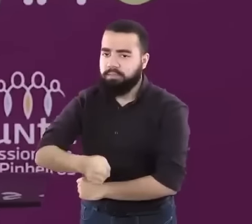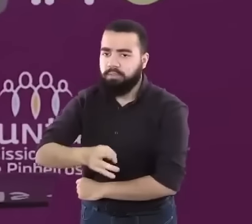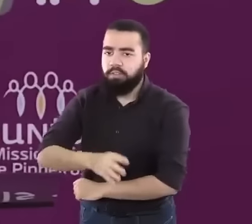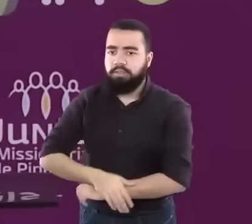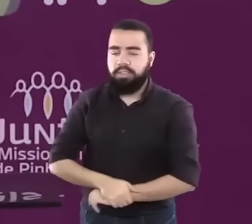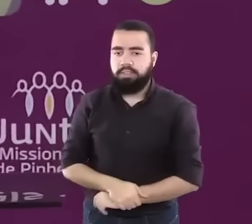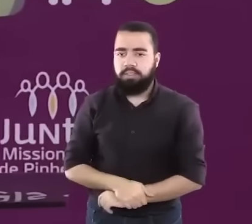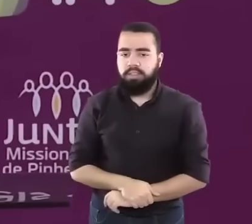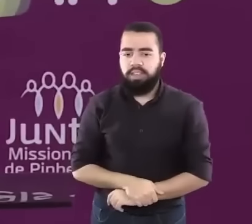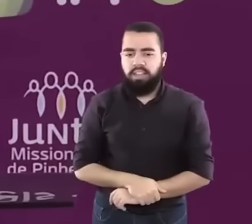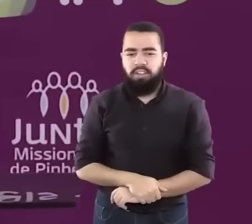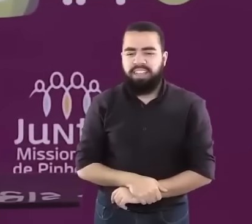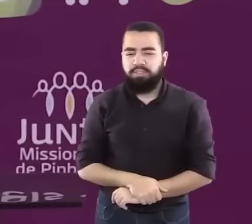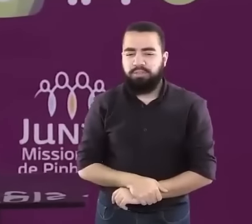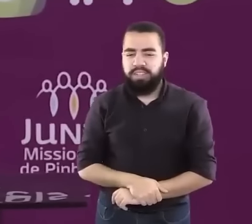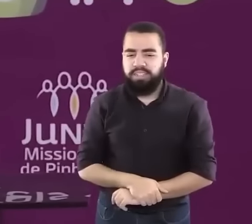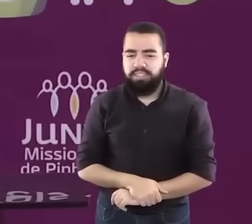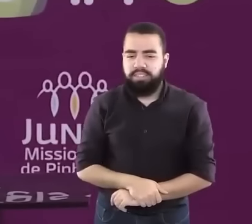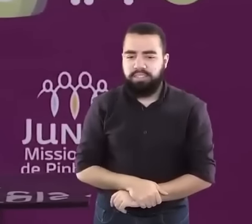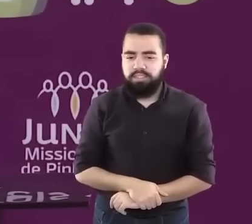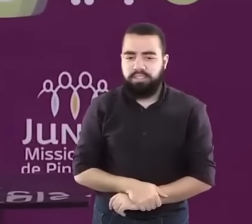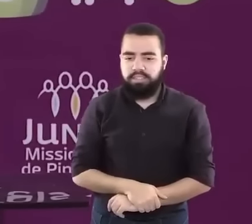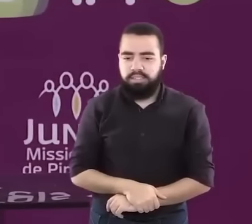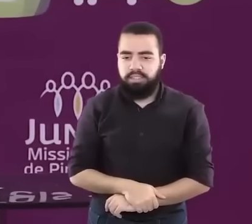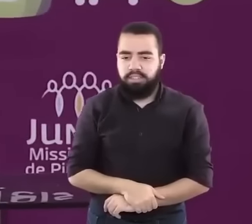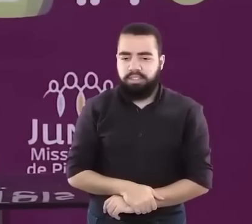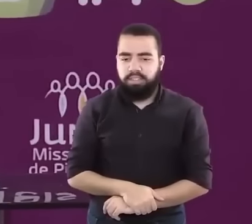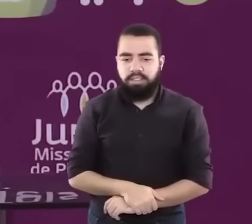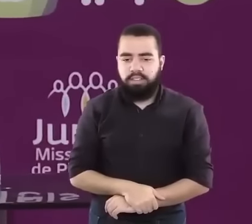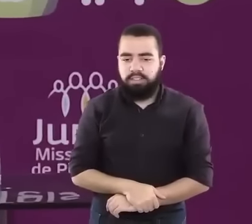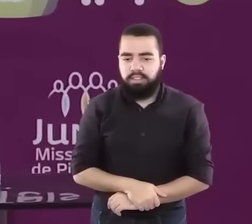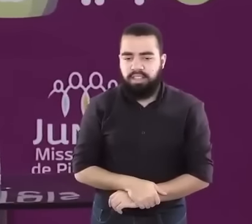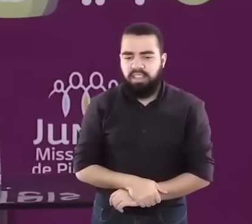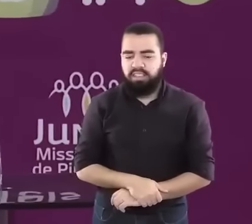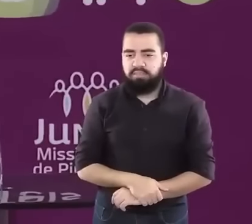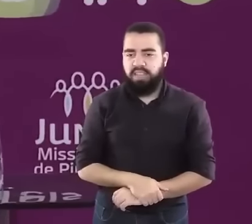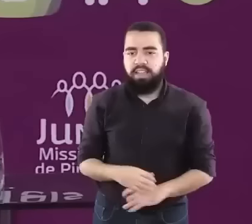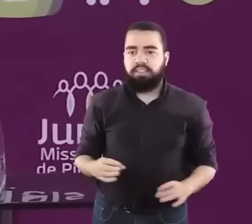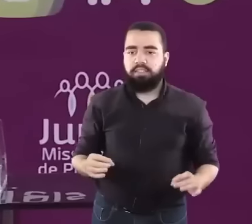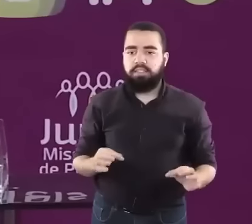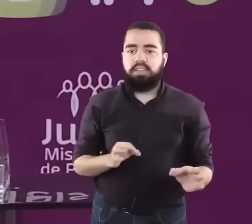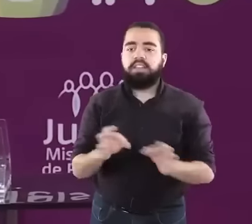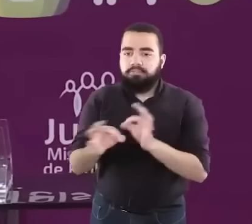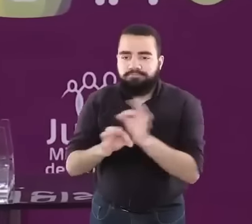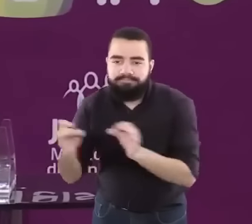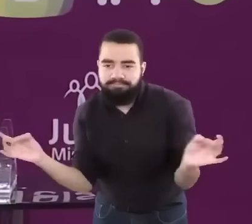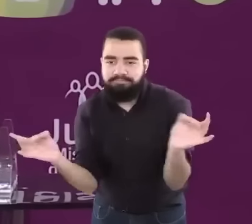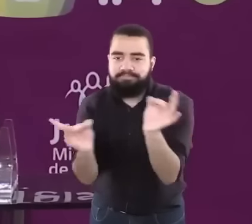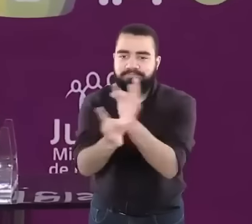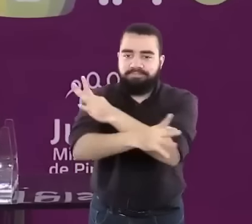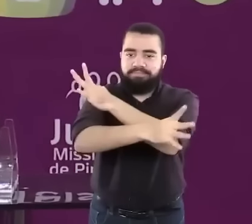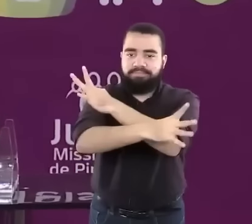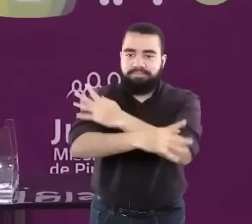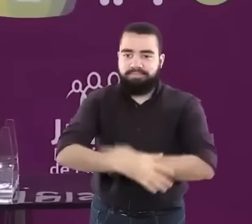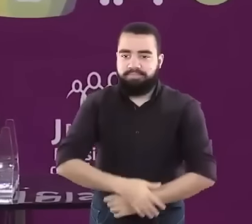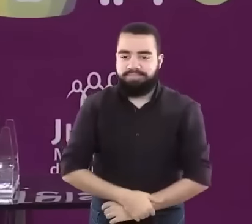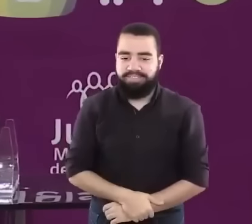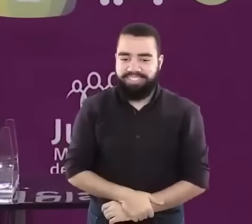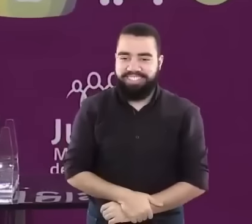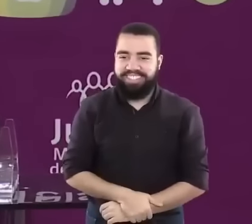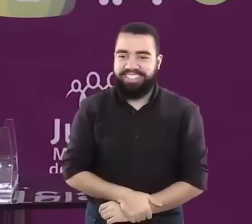assunto abre a sua bíblia por favor em Isaías Capítulo